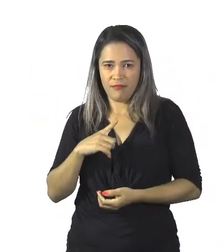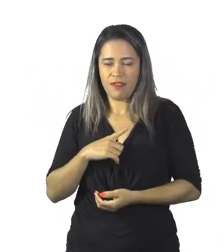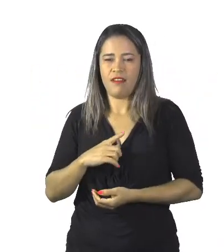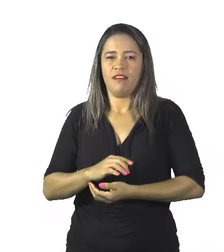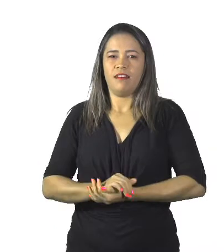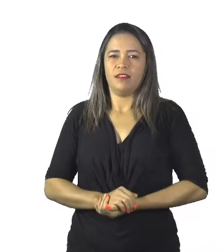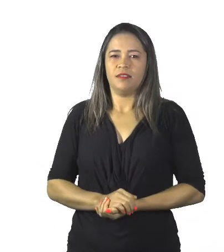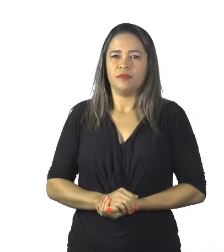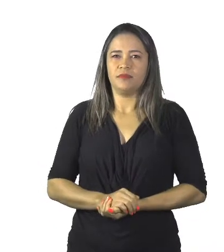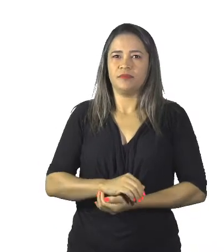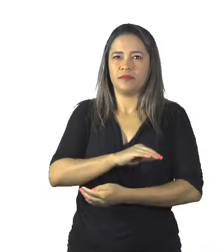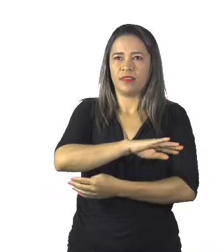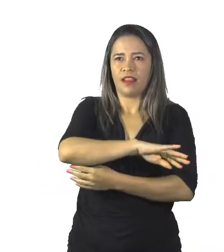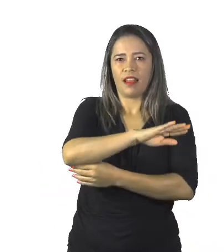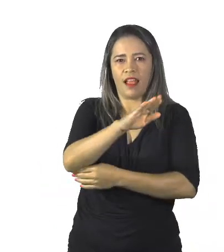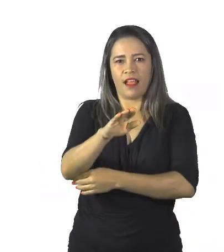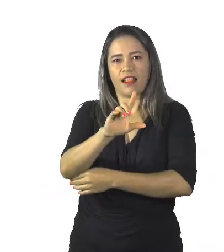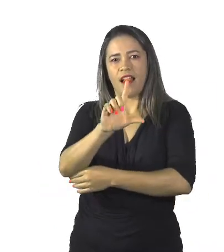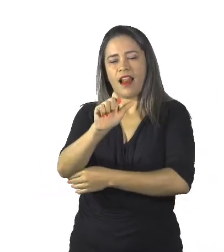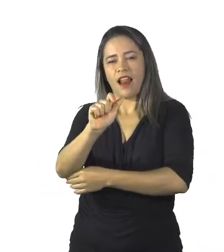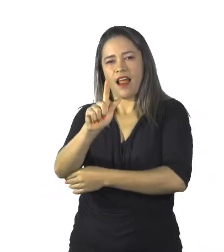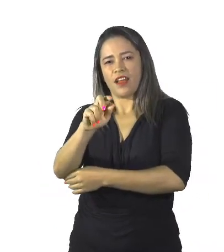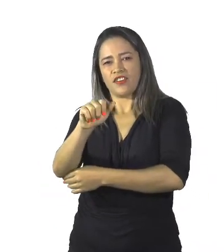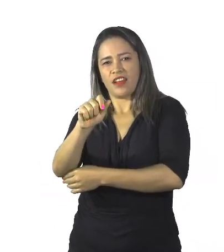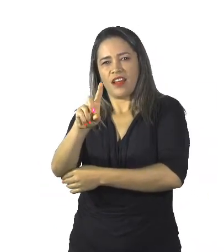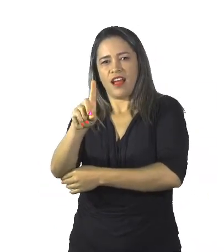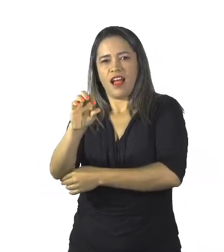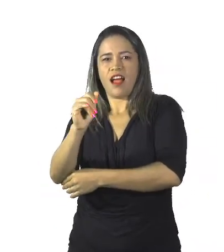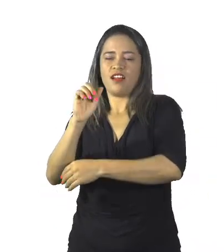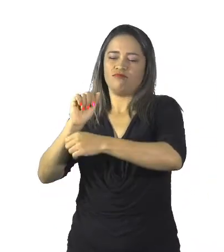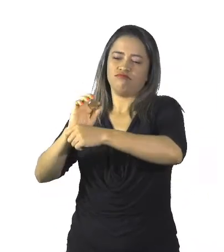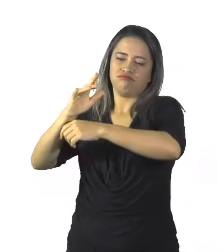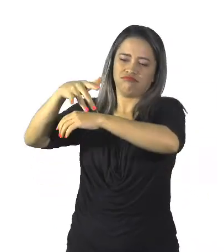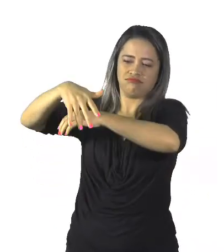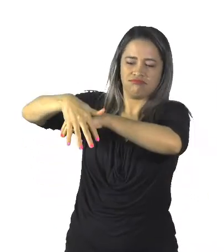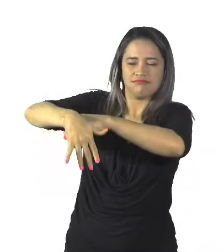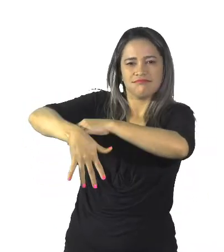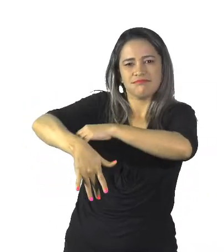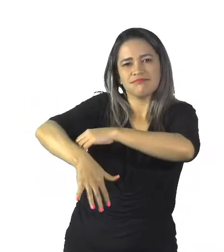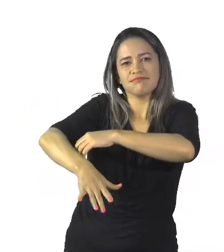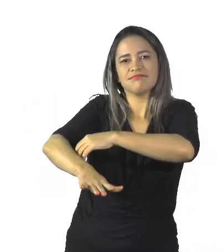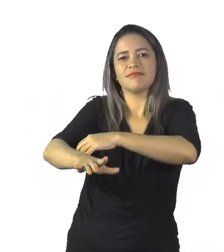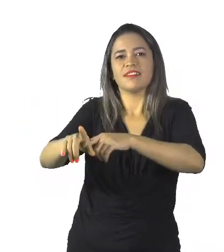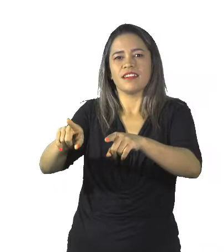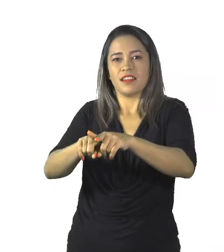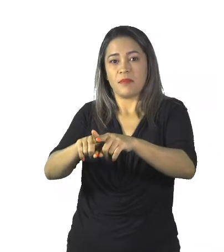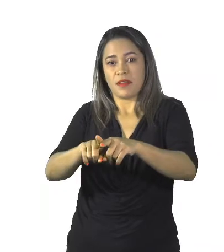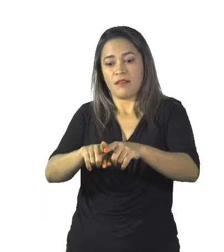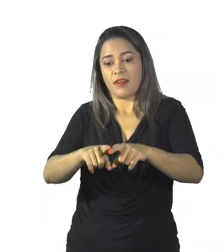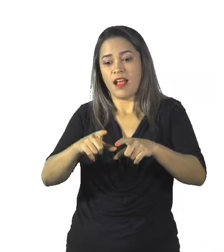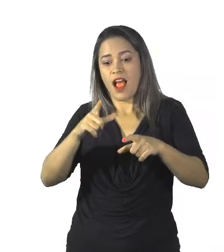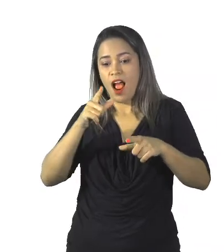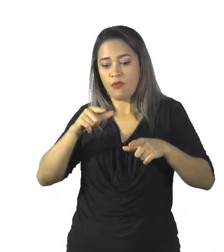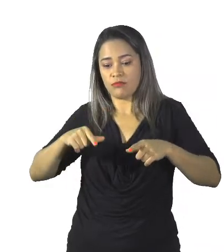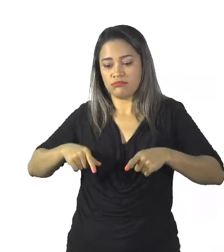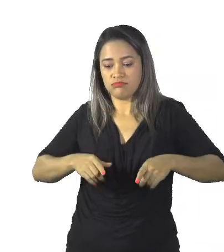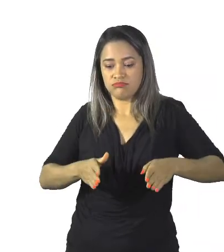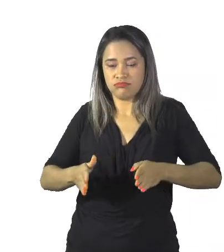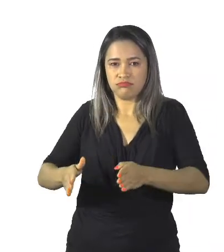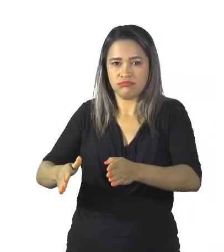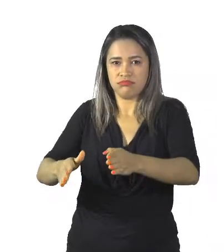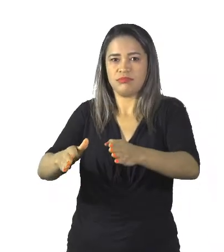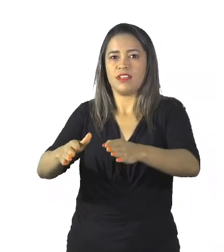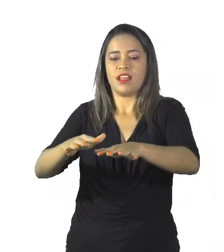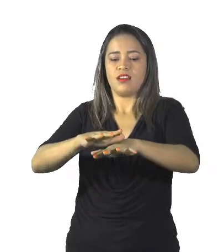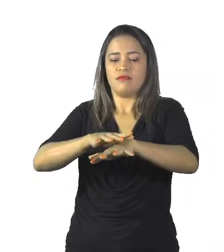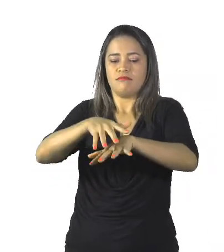potencial da Serra do Lajeado, com suas belas cachoeiras e também pelo lago, formado com a construção da